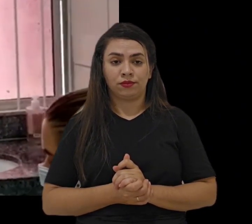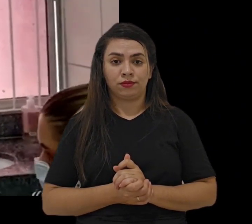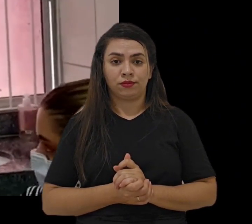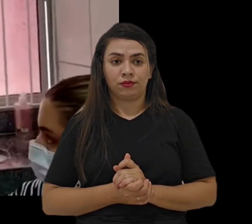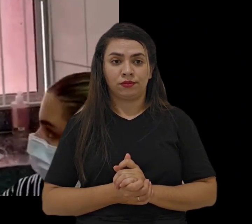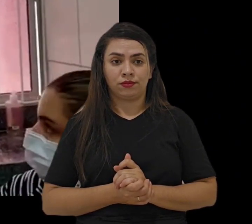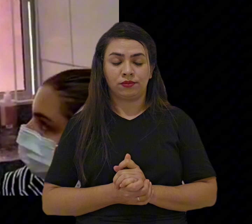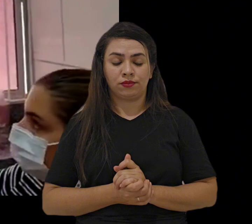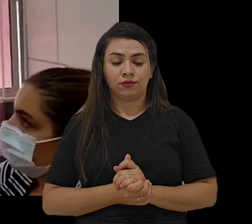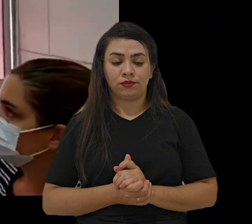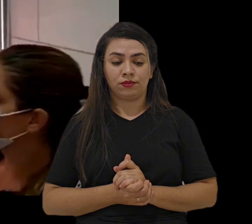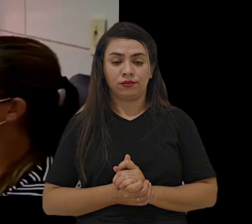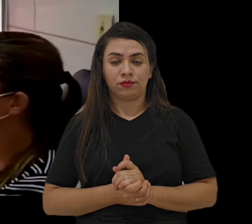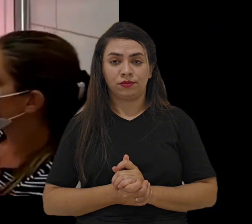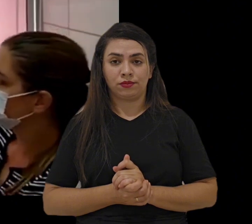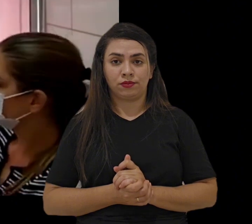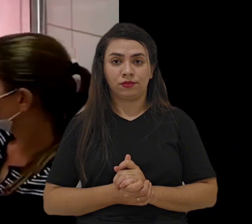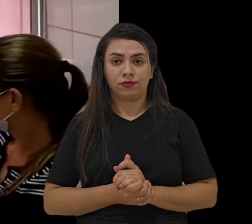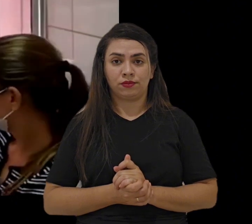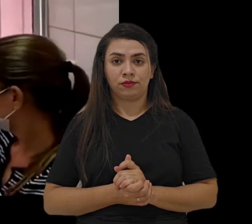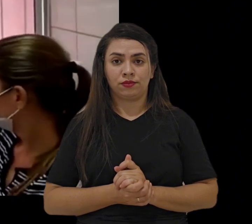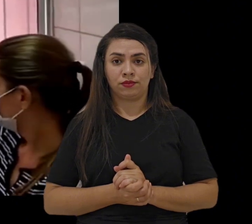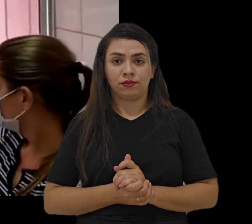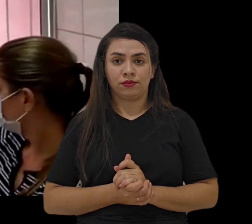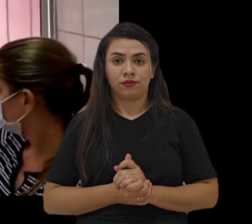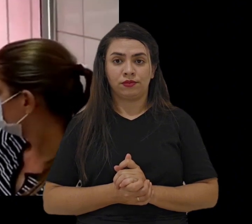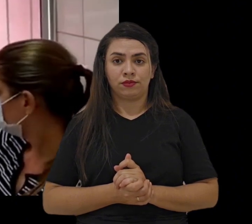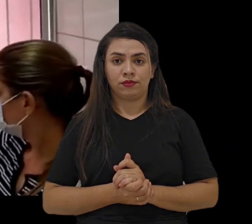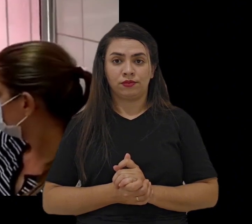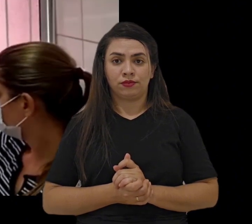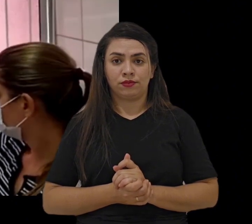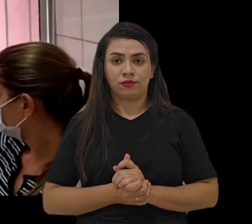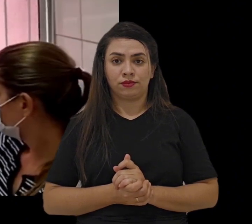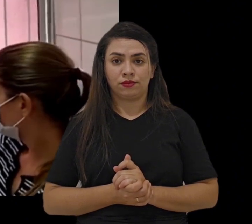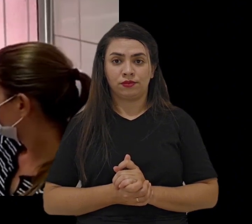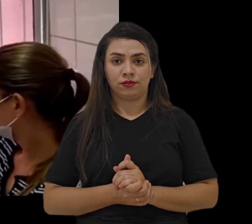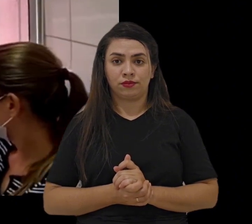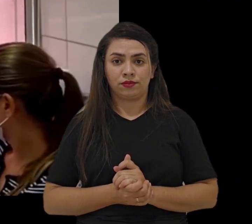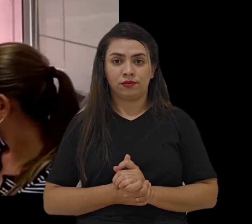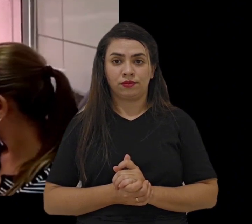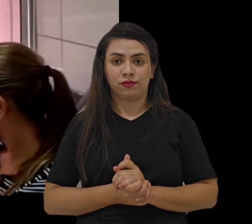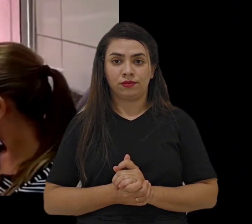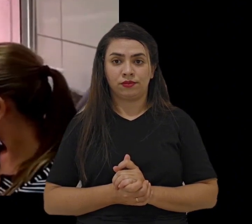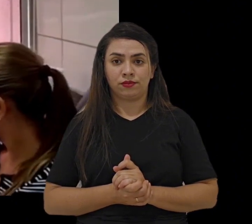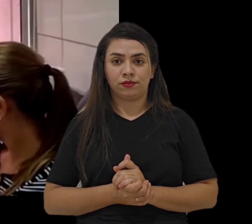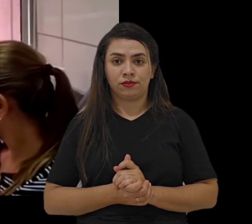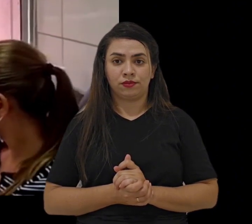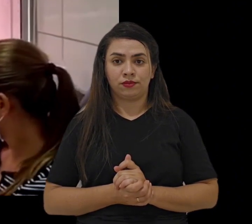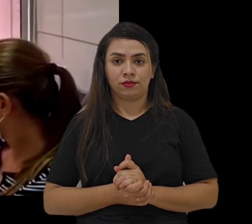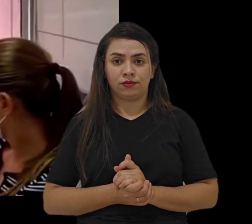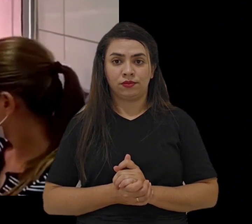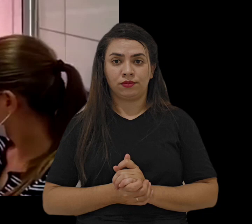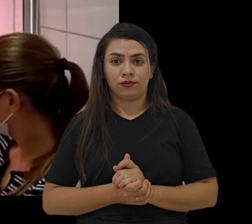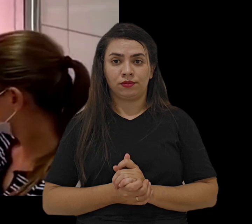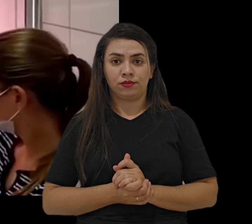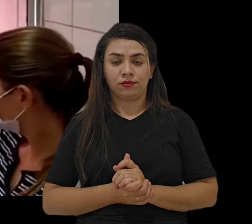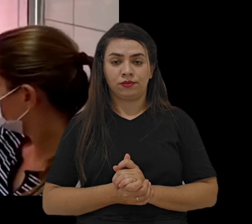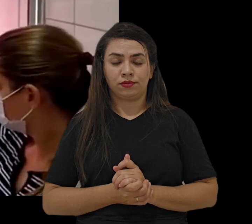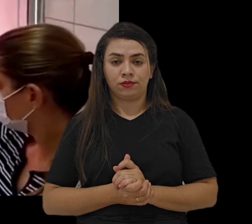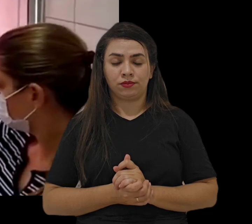Não, não, vou passar álcool aqui no dedo e vou colocar o dedo lá. Não pode. Tá? Limpou uma vez, não limpa mais. Pega